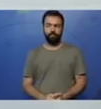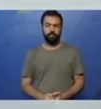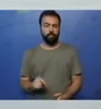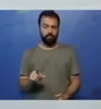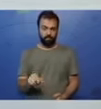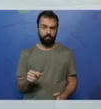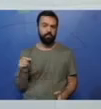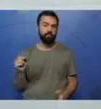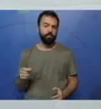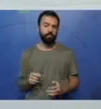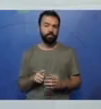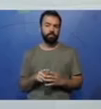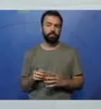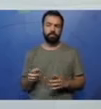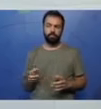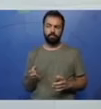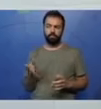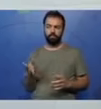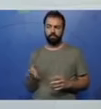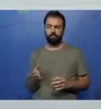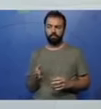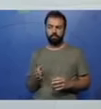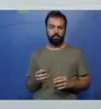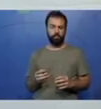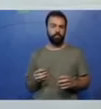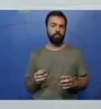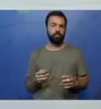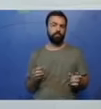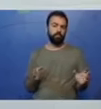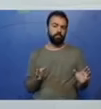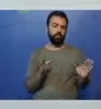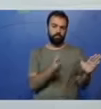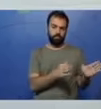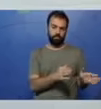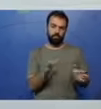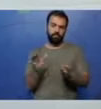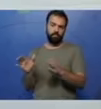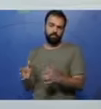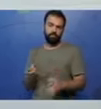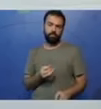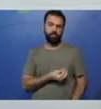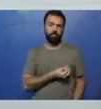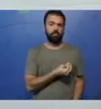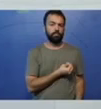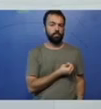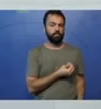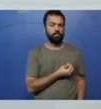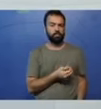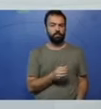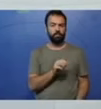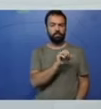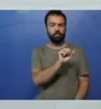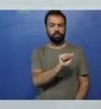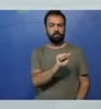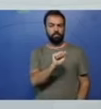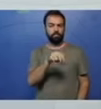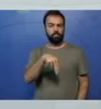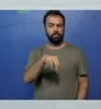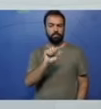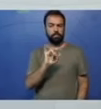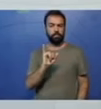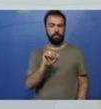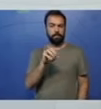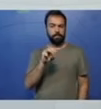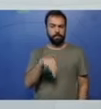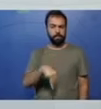Mais um critério que nós podemos escolher é seres animados e inanimados. O que vem a ser um ser animado? Um ser